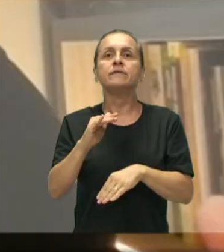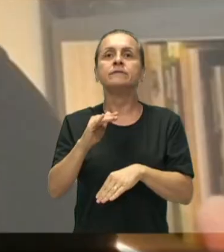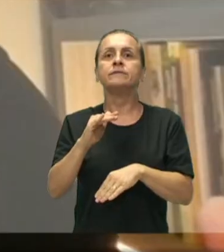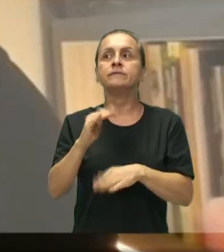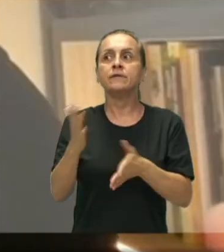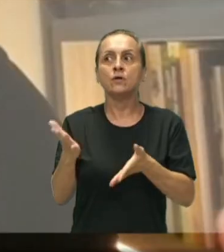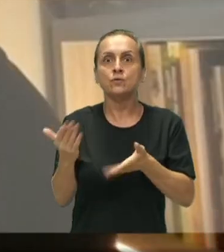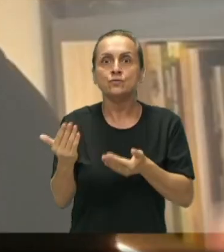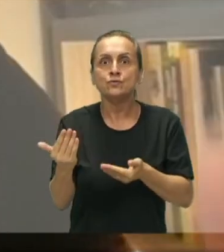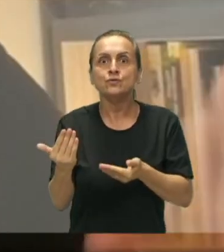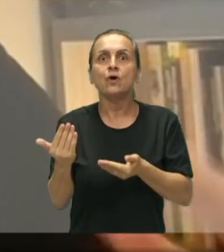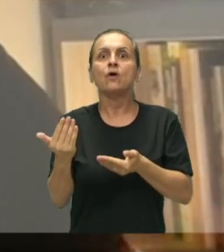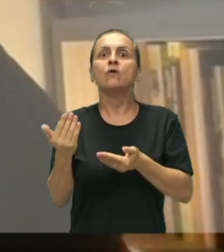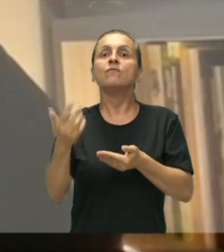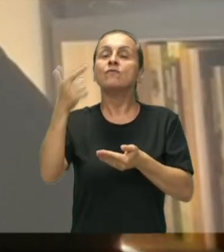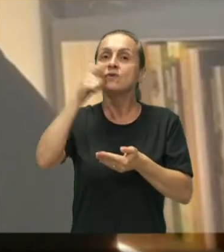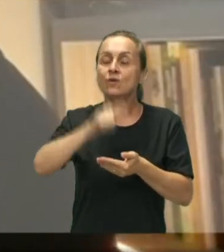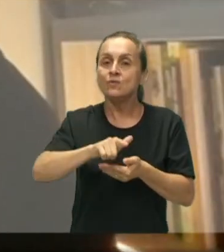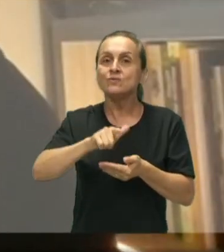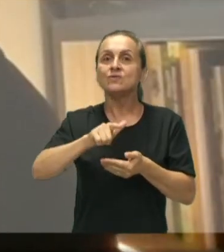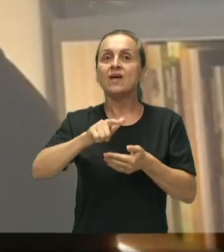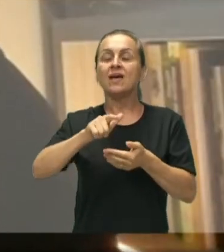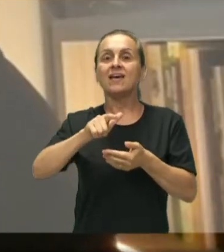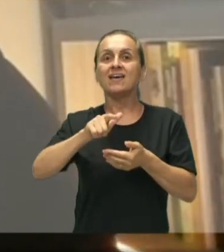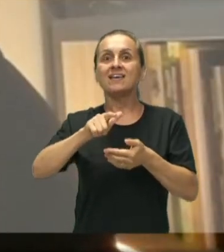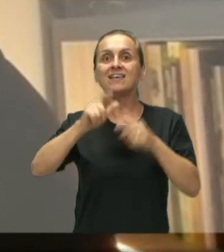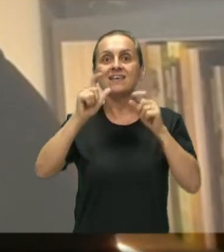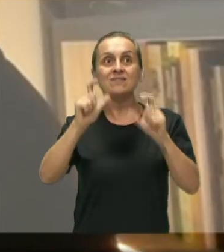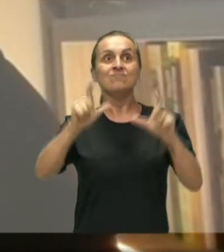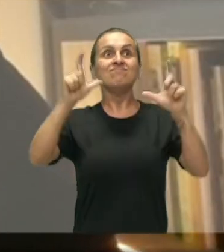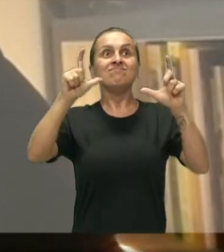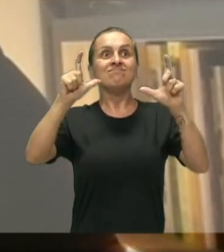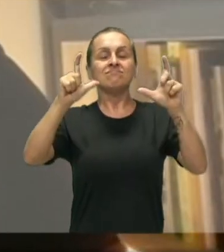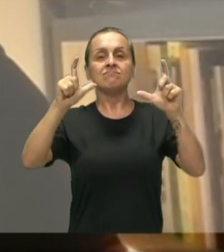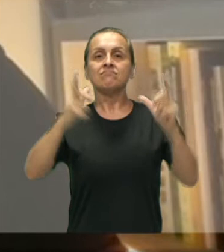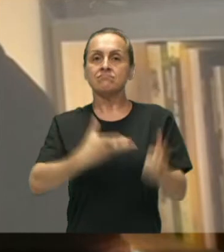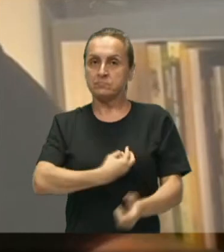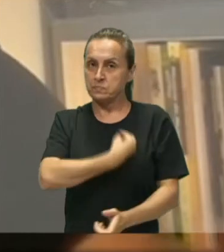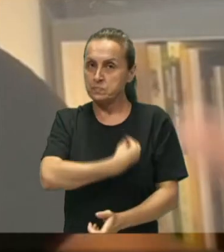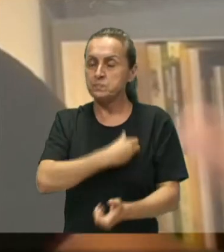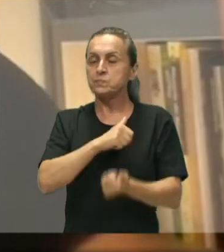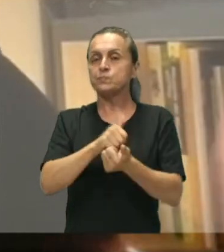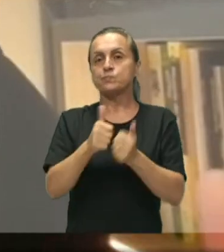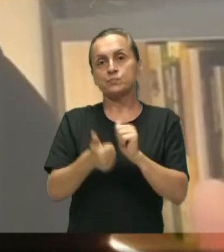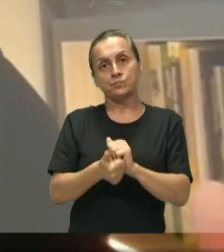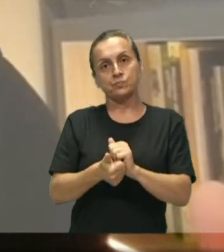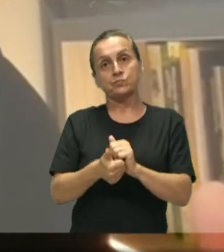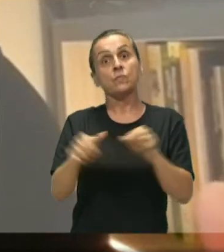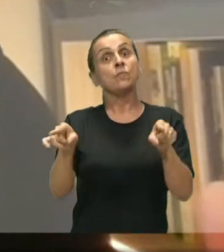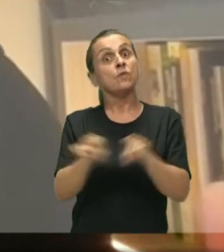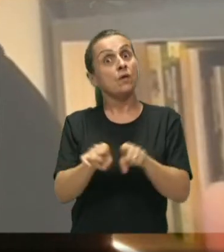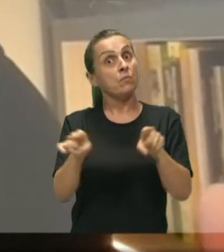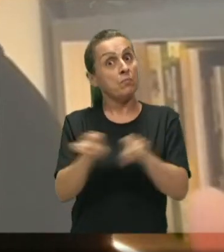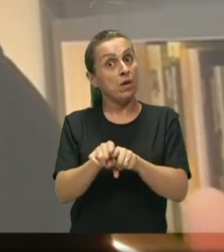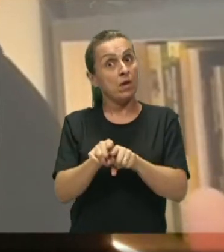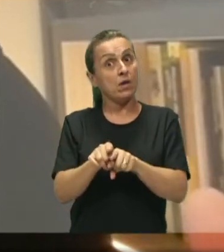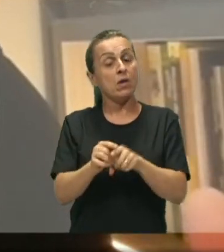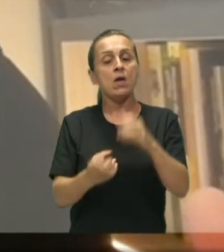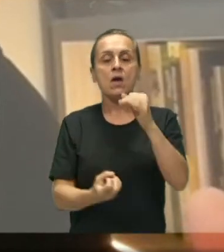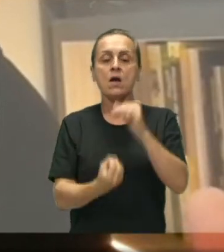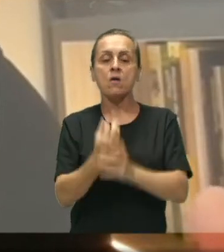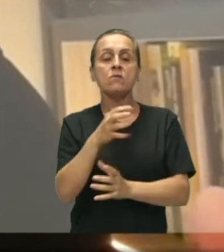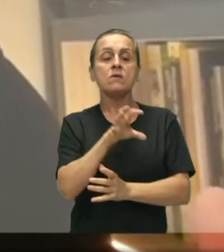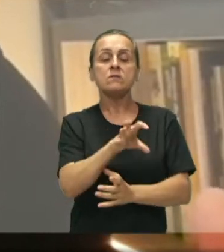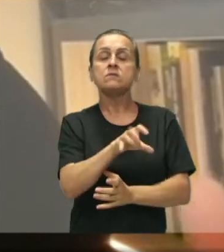jovem a a essa vida esportiva Mas acima de tudo muitas vezes gera se ali a